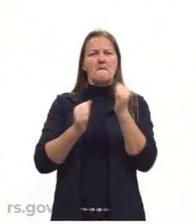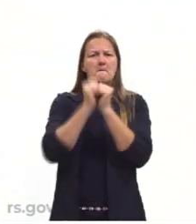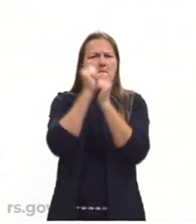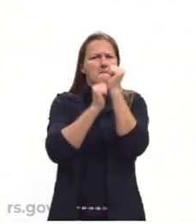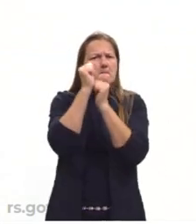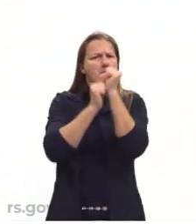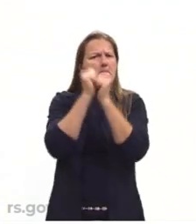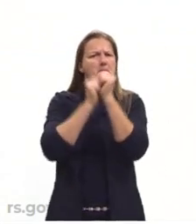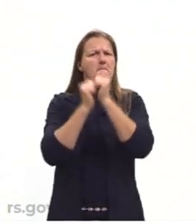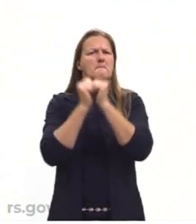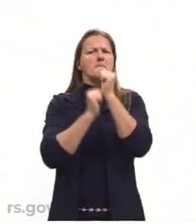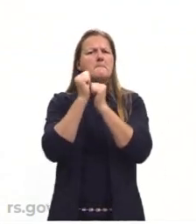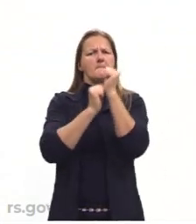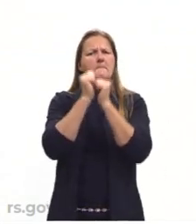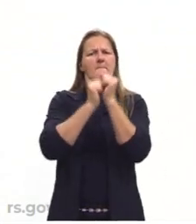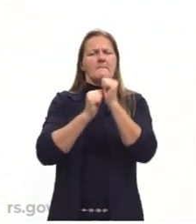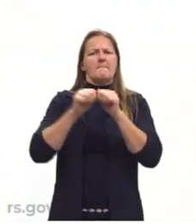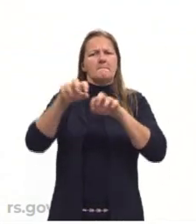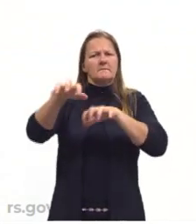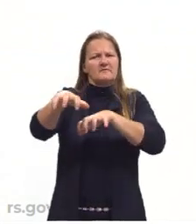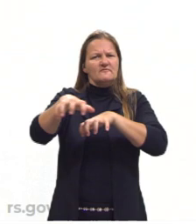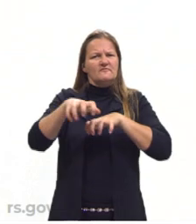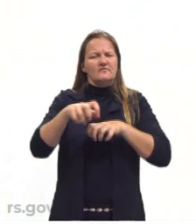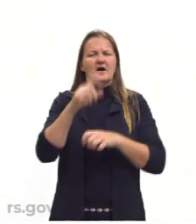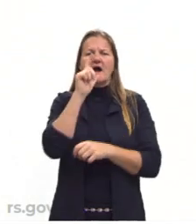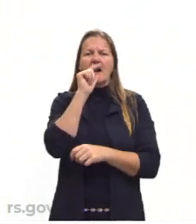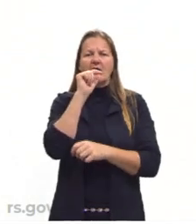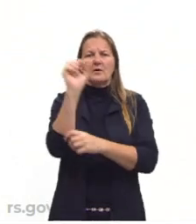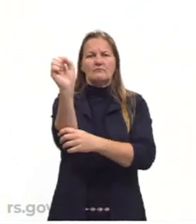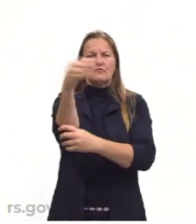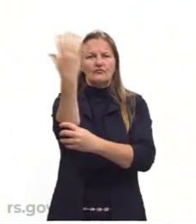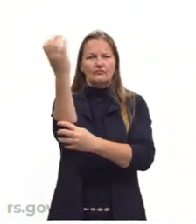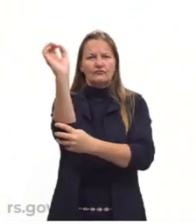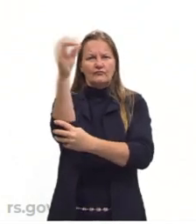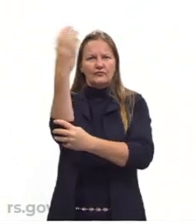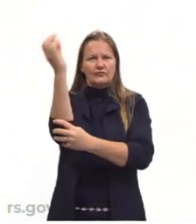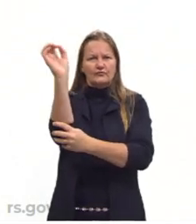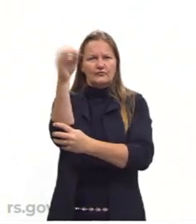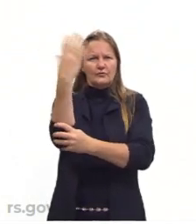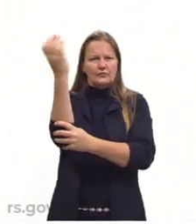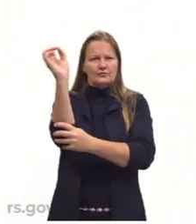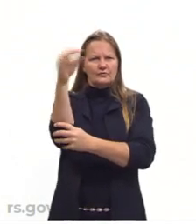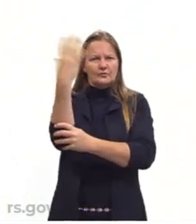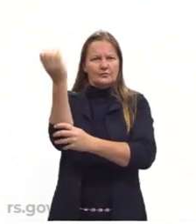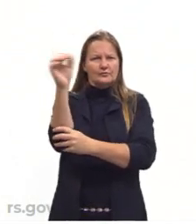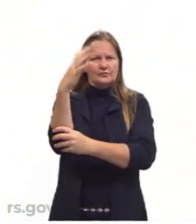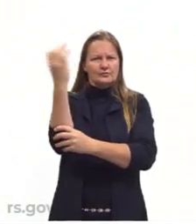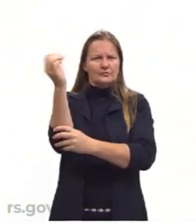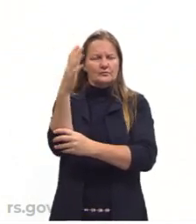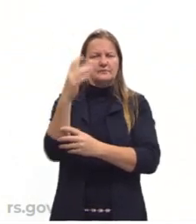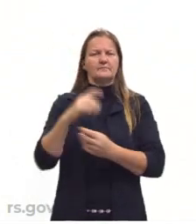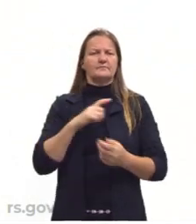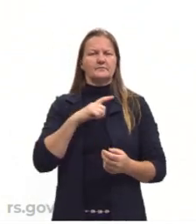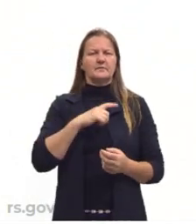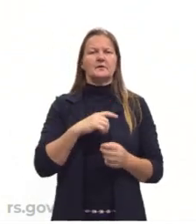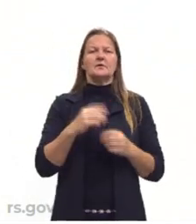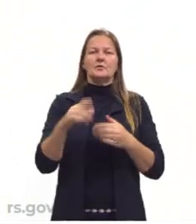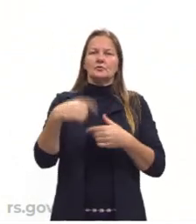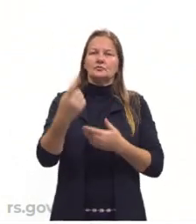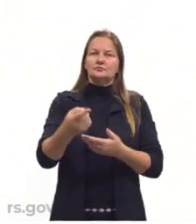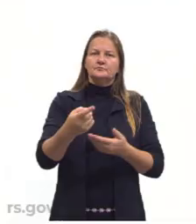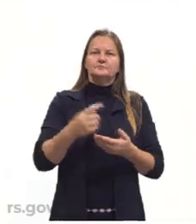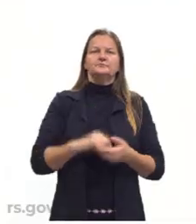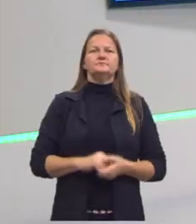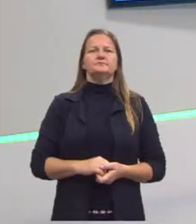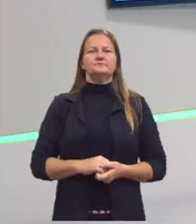né a gente já vê ali por exemplo é irrigação irrigação durante essa esse plantio aí tá vamos passar